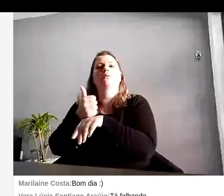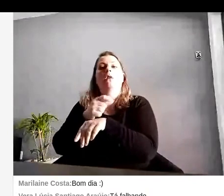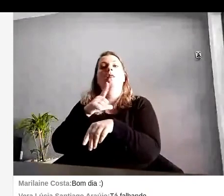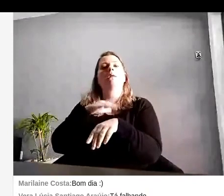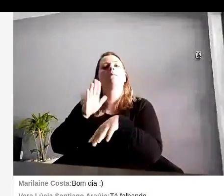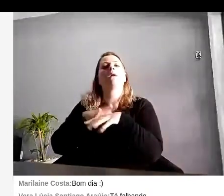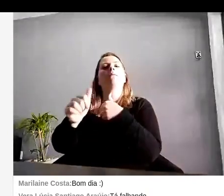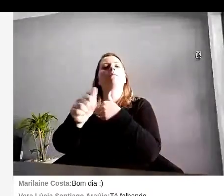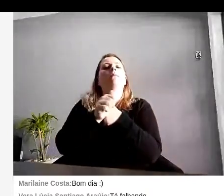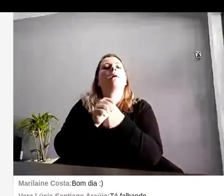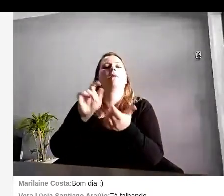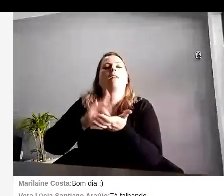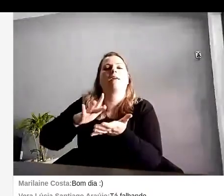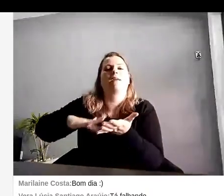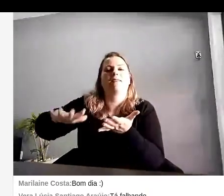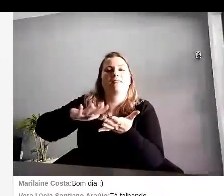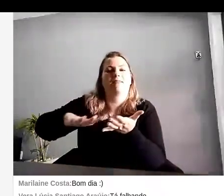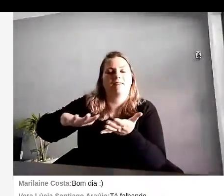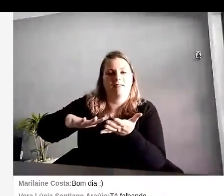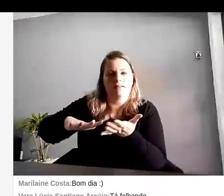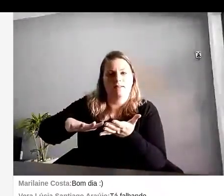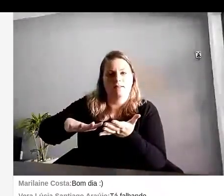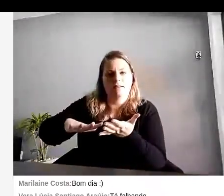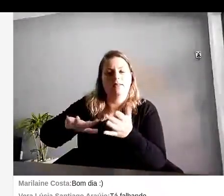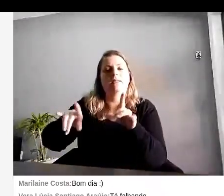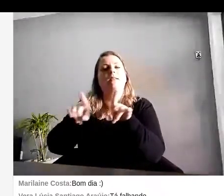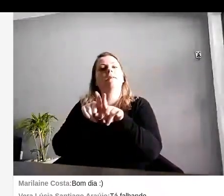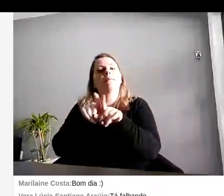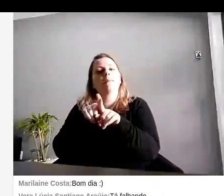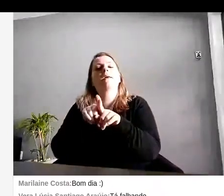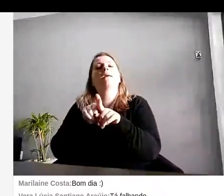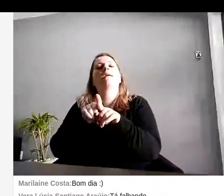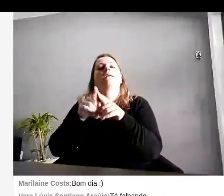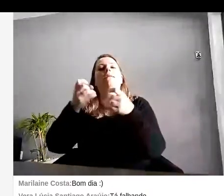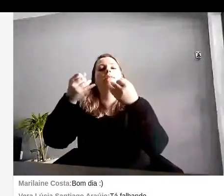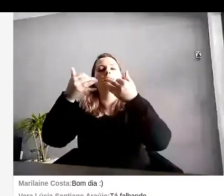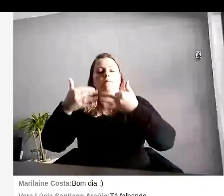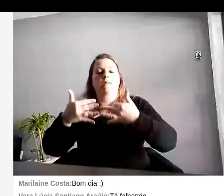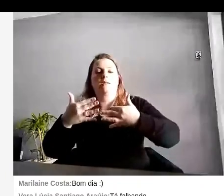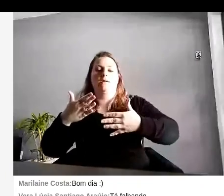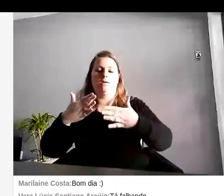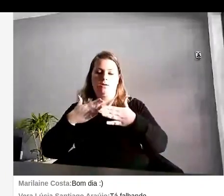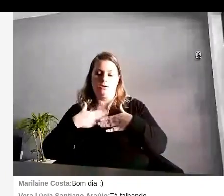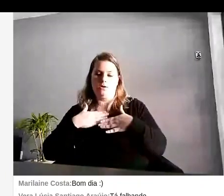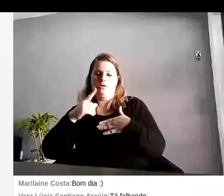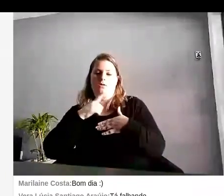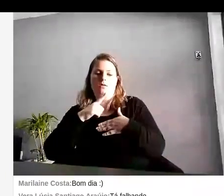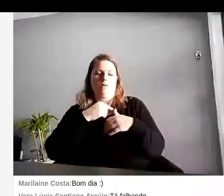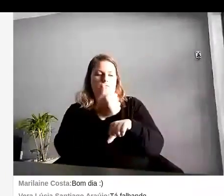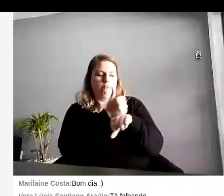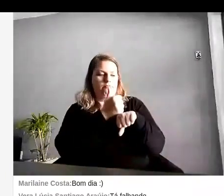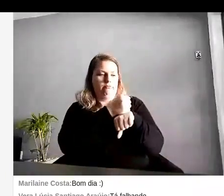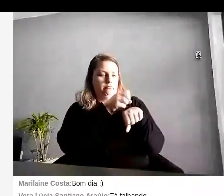Uma diferença que também explica o fato de nós termos audiodescritores consultores no